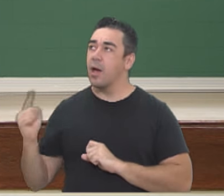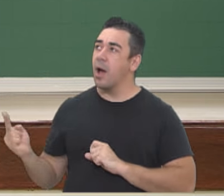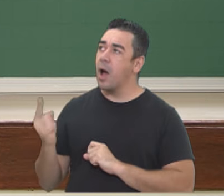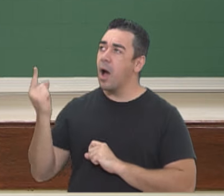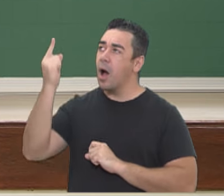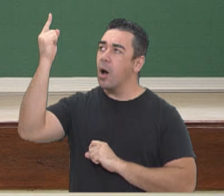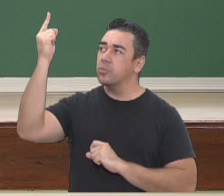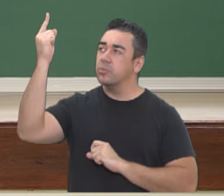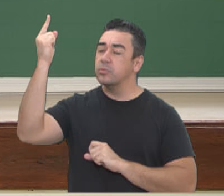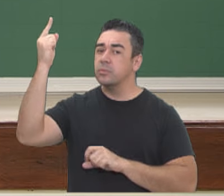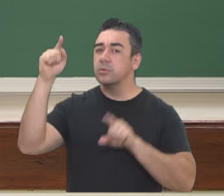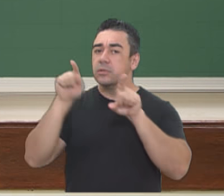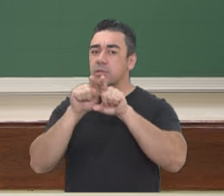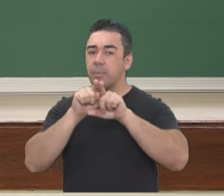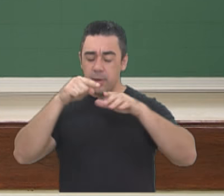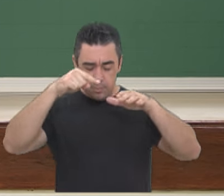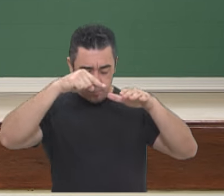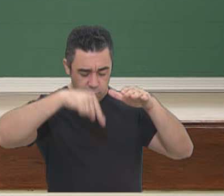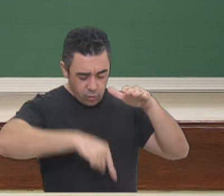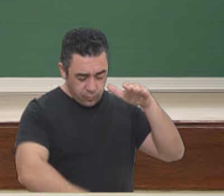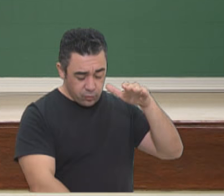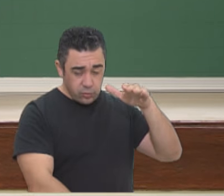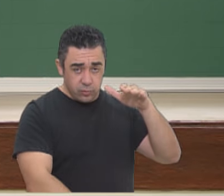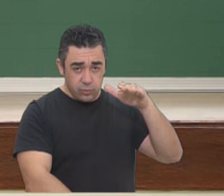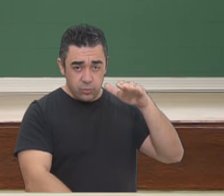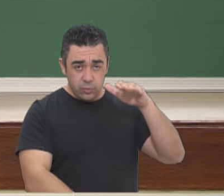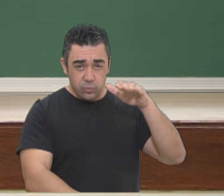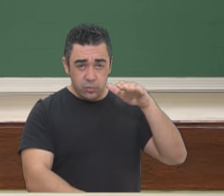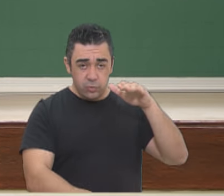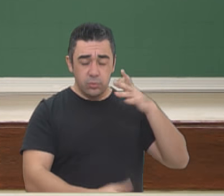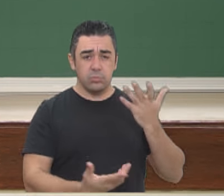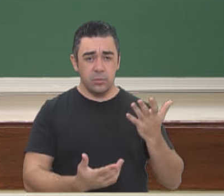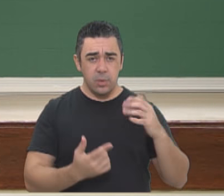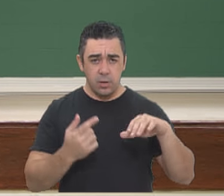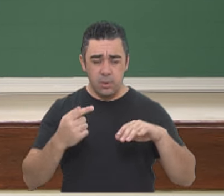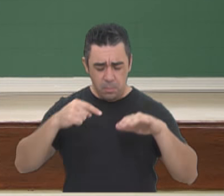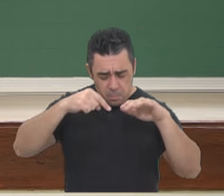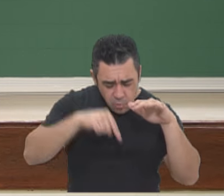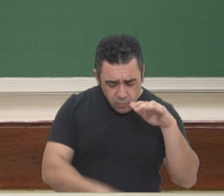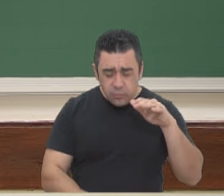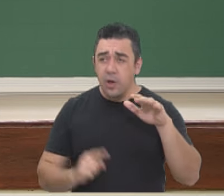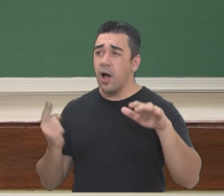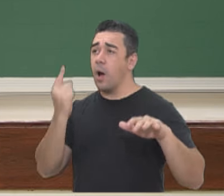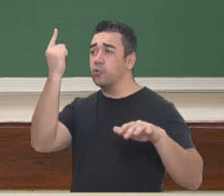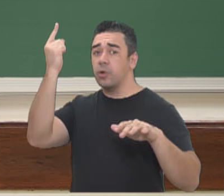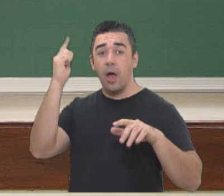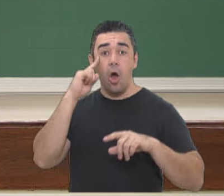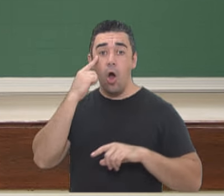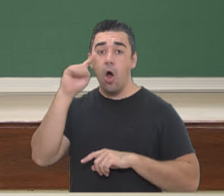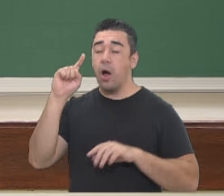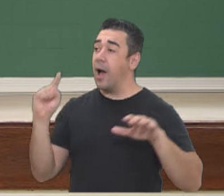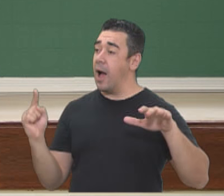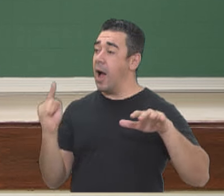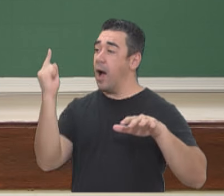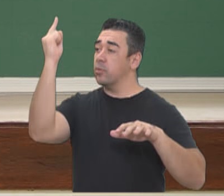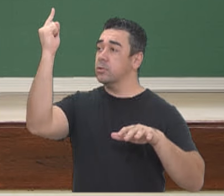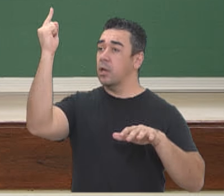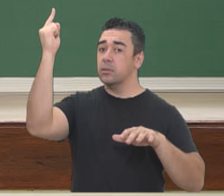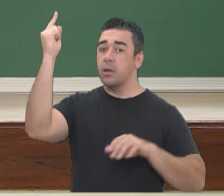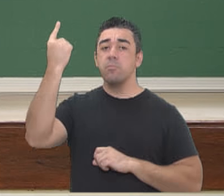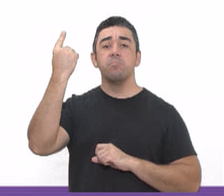certo? Muito bem. Profundidade e altitude. Olha como é que é representado a altitude. 1000